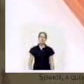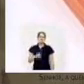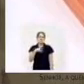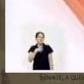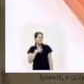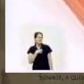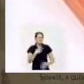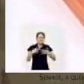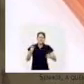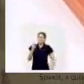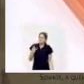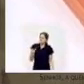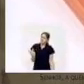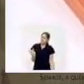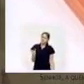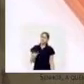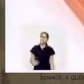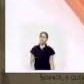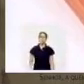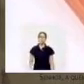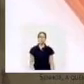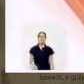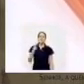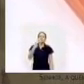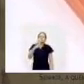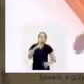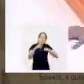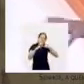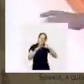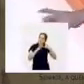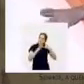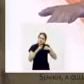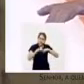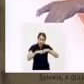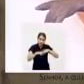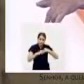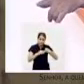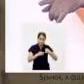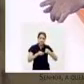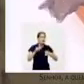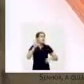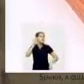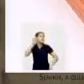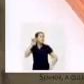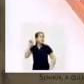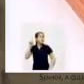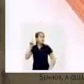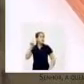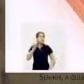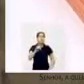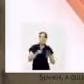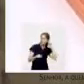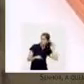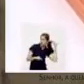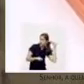pequenas. Já falei isso. Na unha do seu dedinho crescendo, é Deus renovando a santidade do